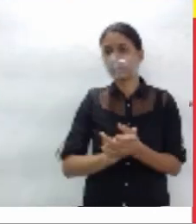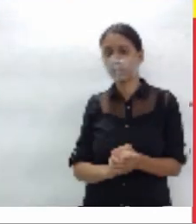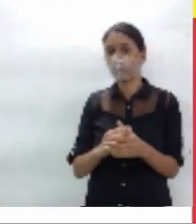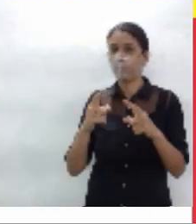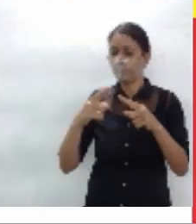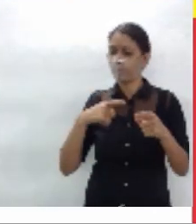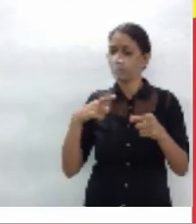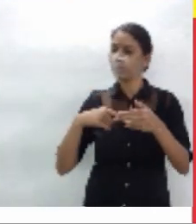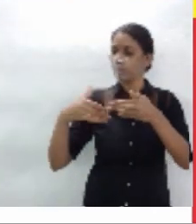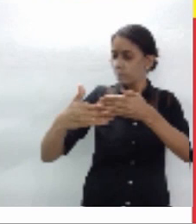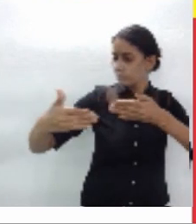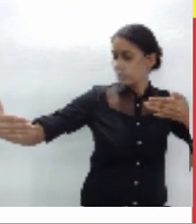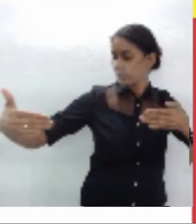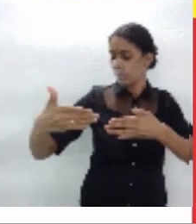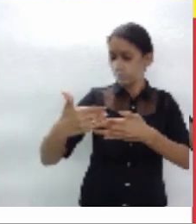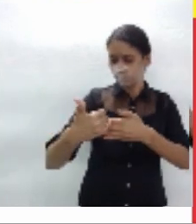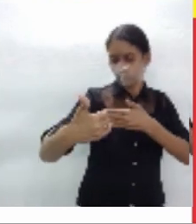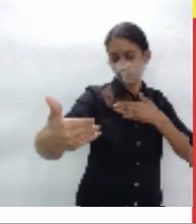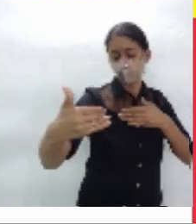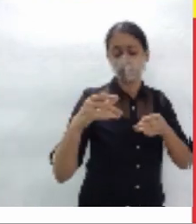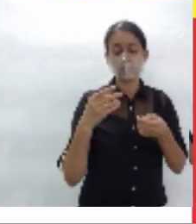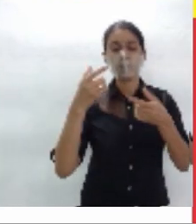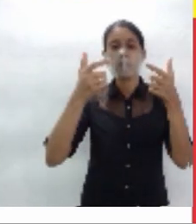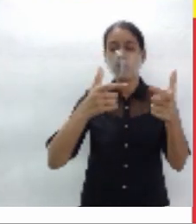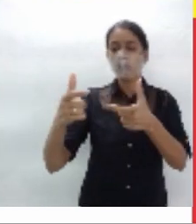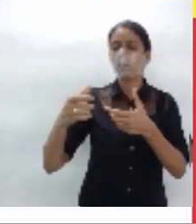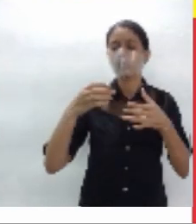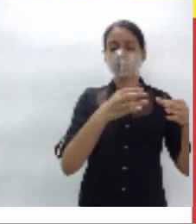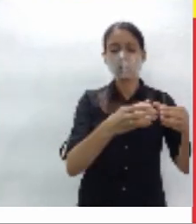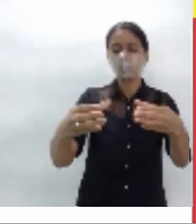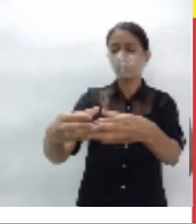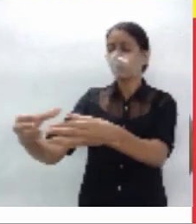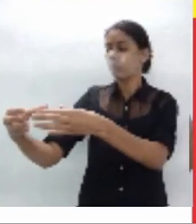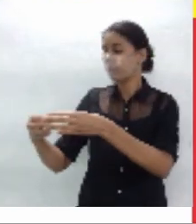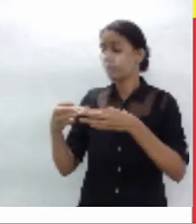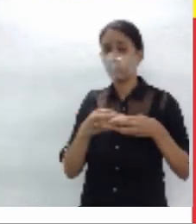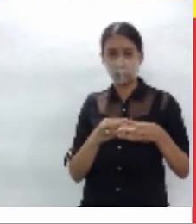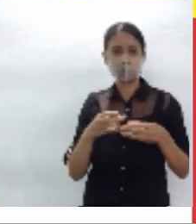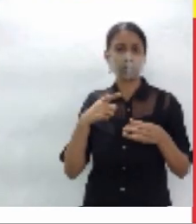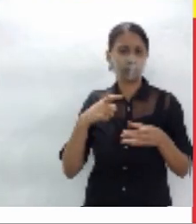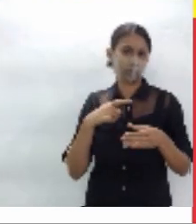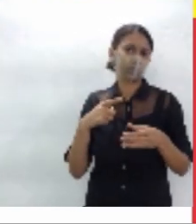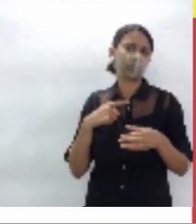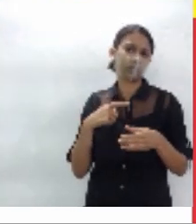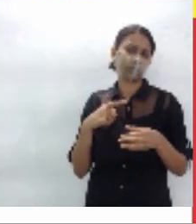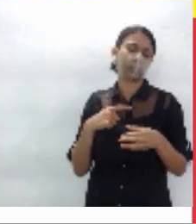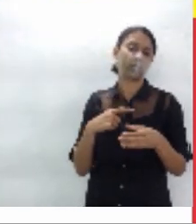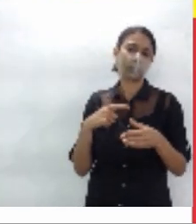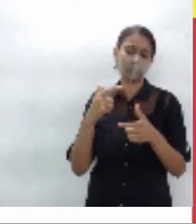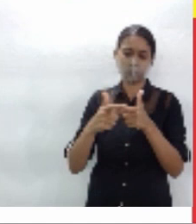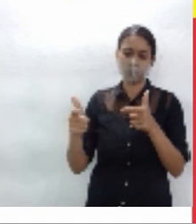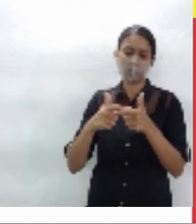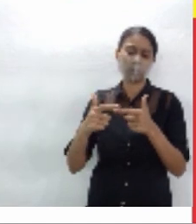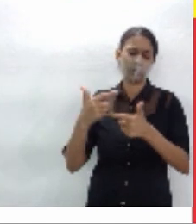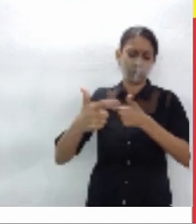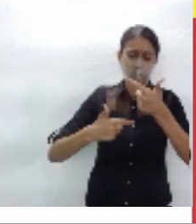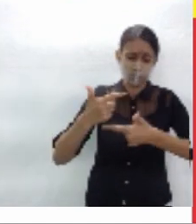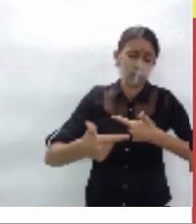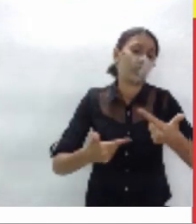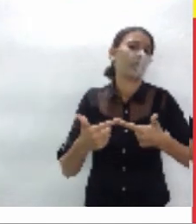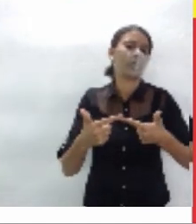das fronteiras não levou em conta as divisões tribais que têm acarretado trágicos problemas decorrentes de lutas entre